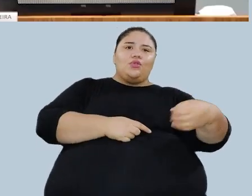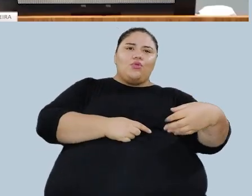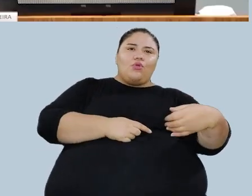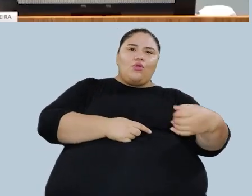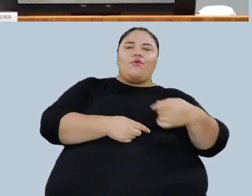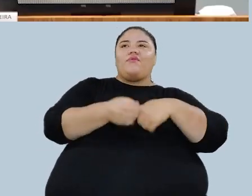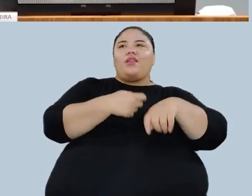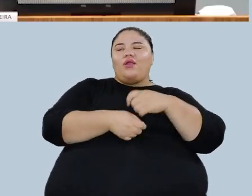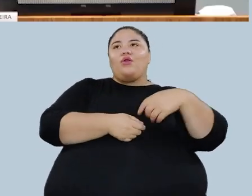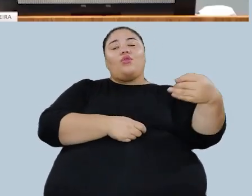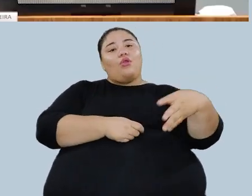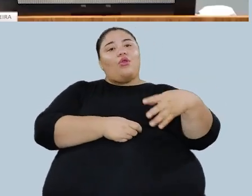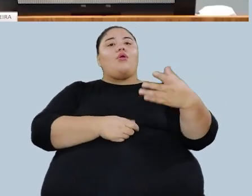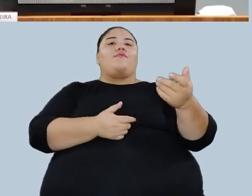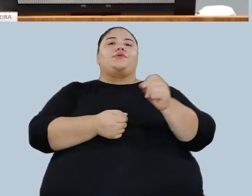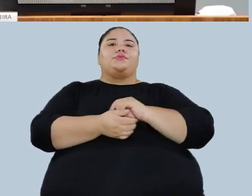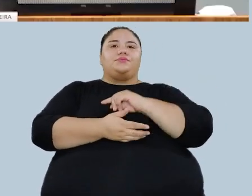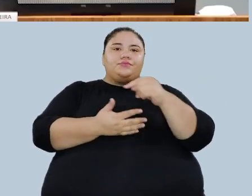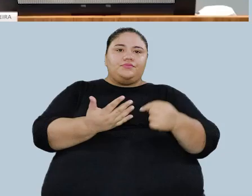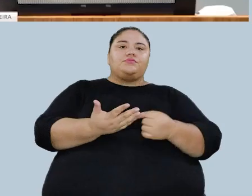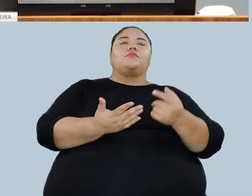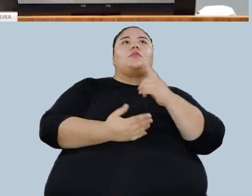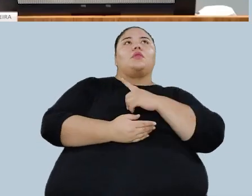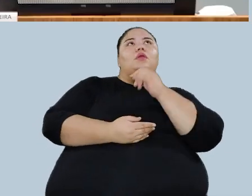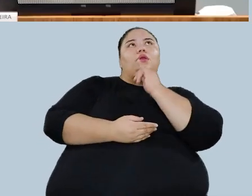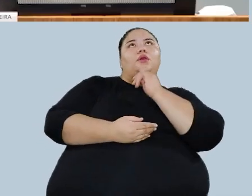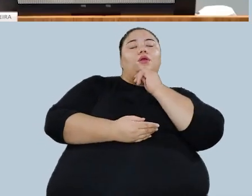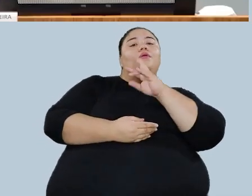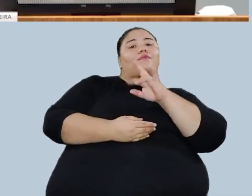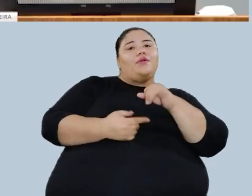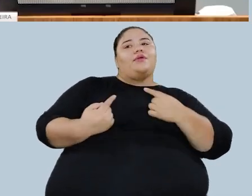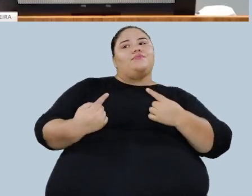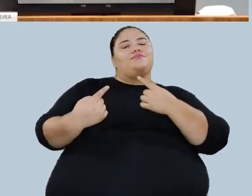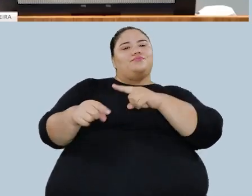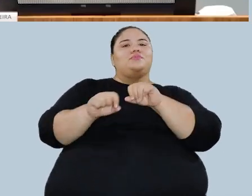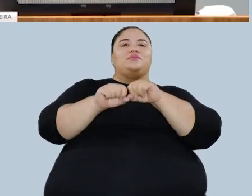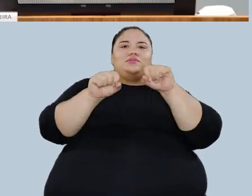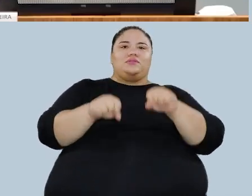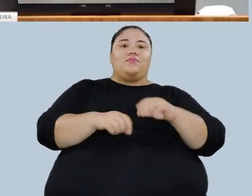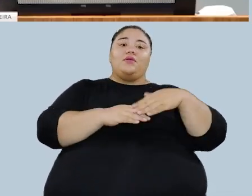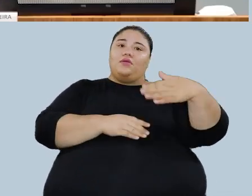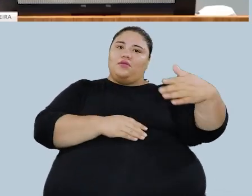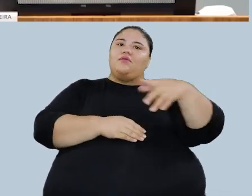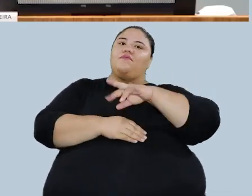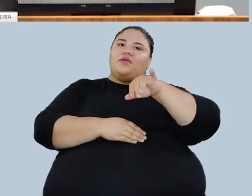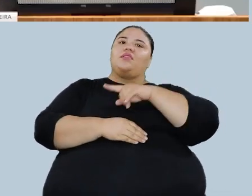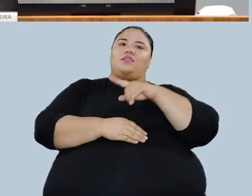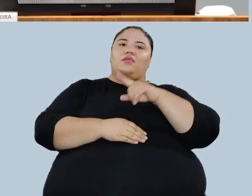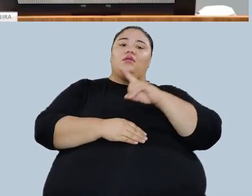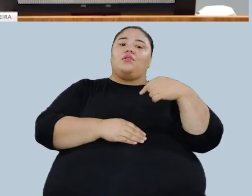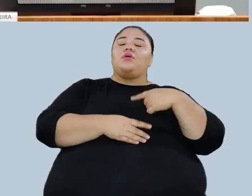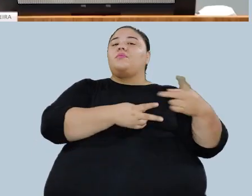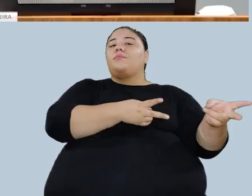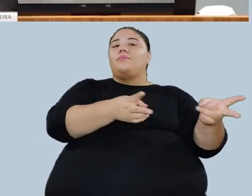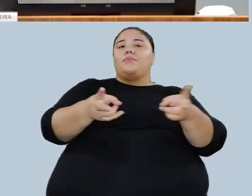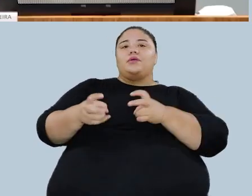novos negócios, novas operações, esses novos derivativos vão também desafiar o sistema, né? Lá na frente, nós perceberemos